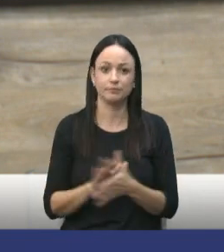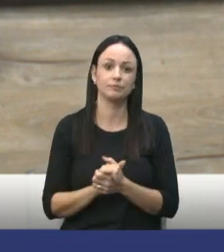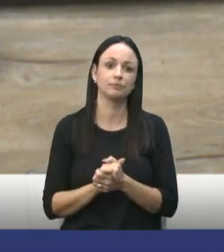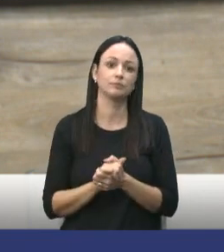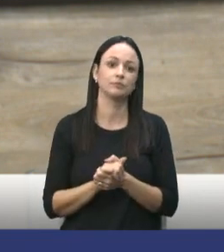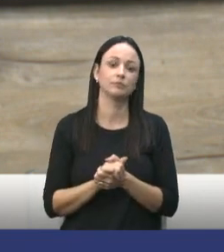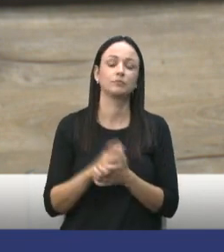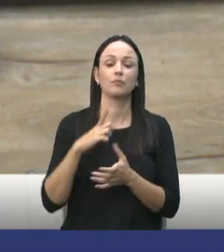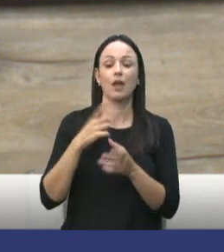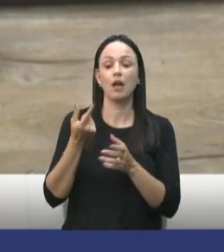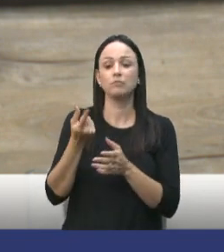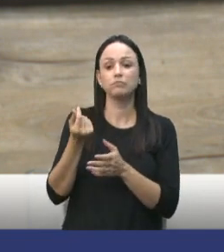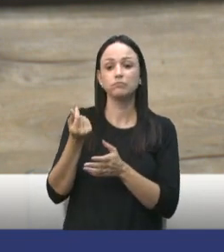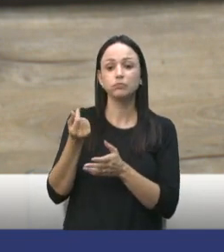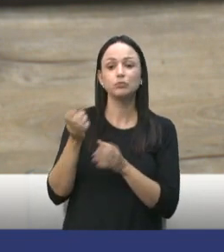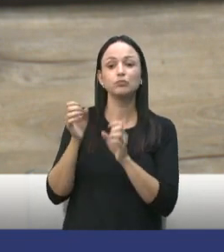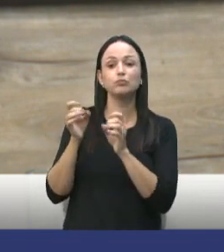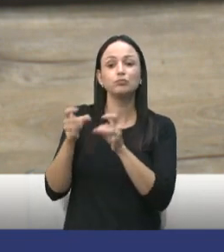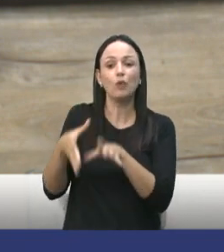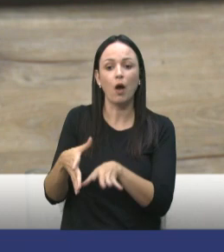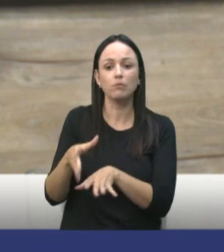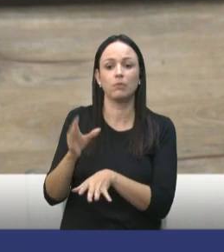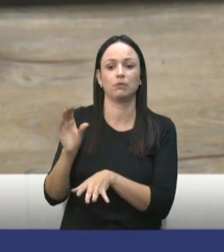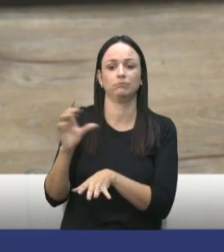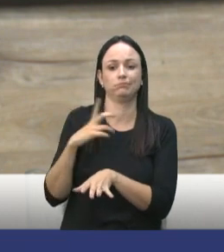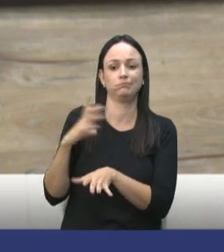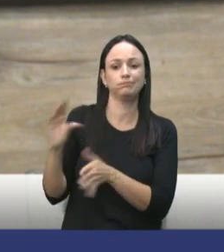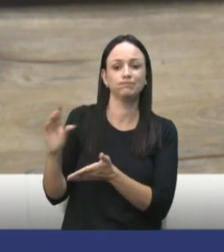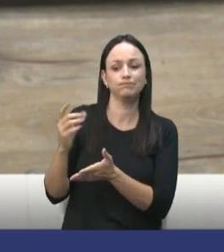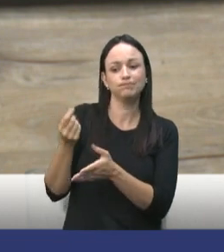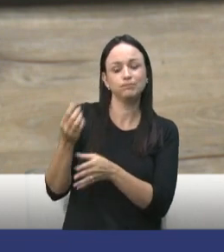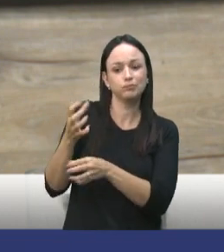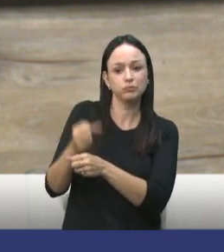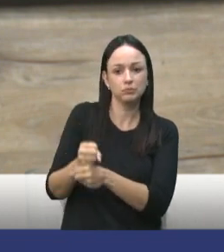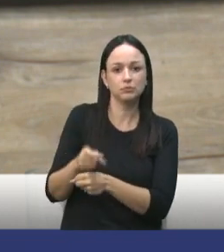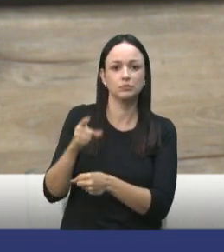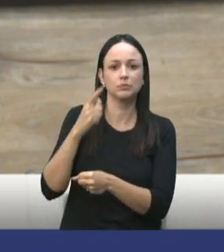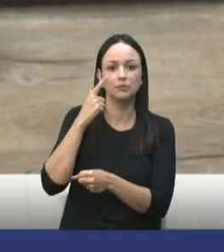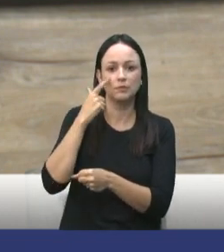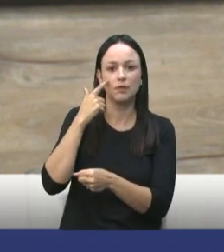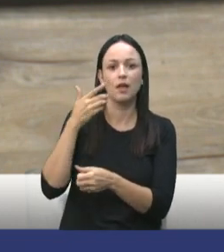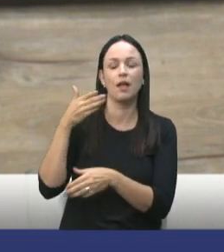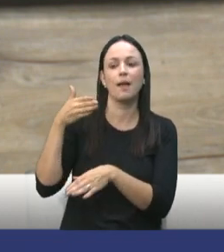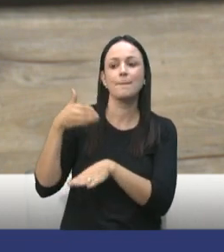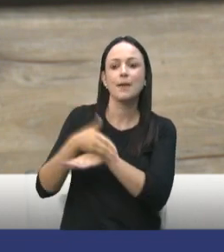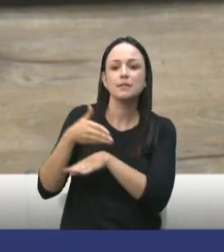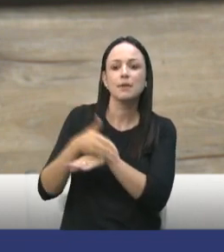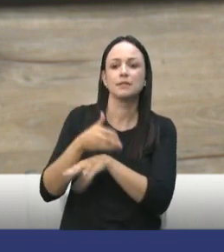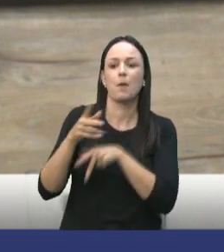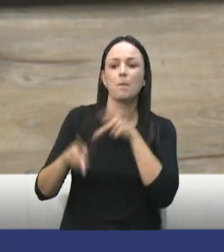o saldo existente é feito essa avaliação conforme a participação popular que nós